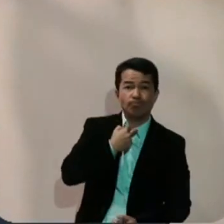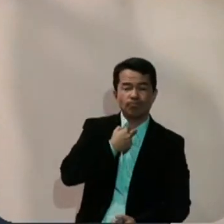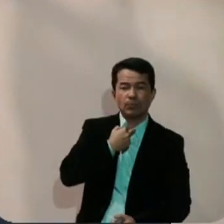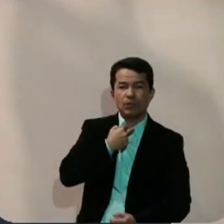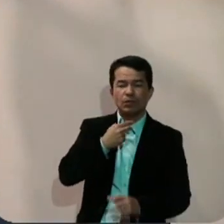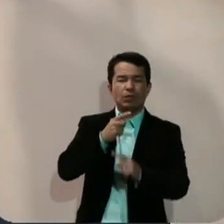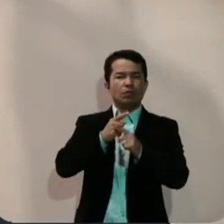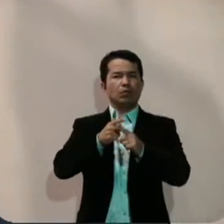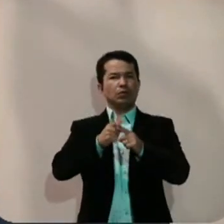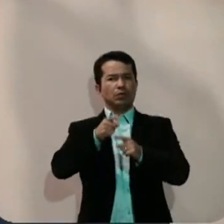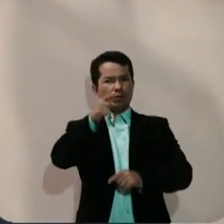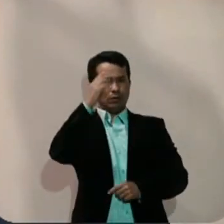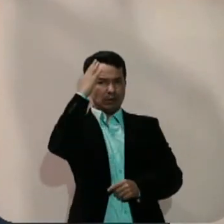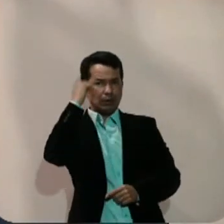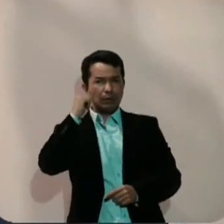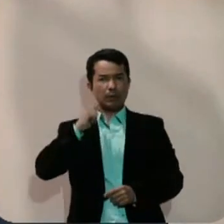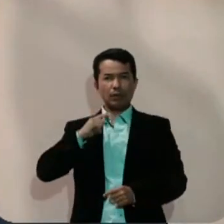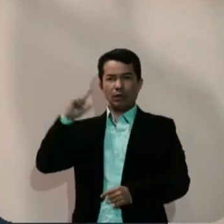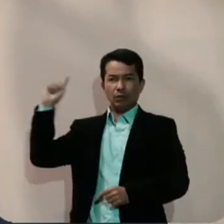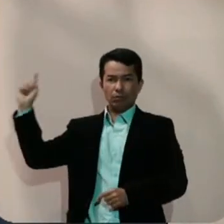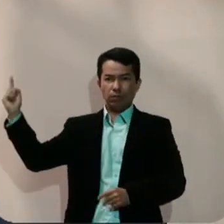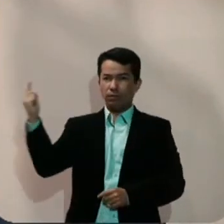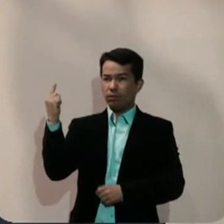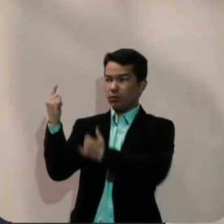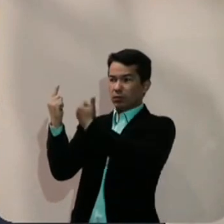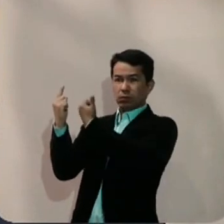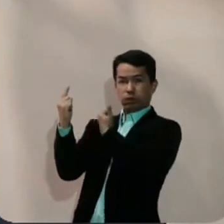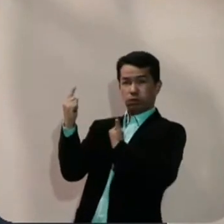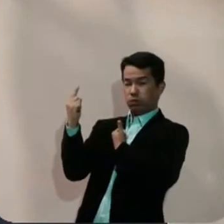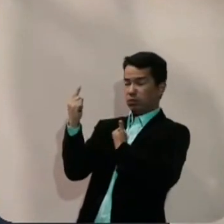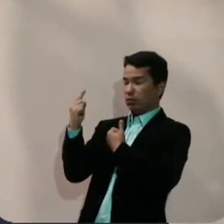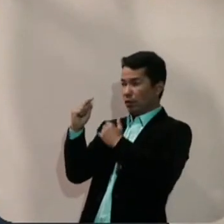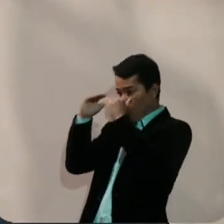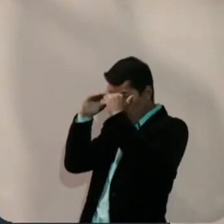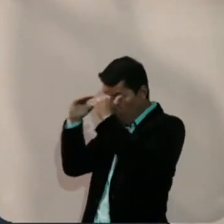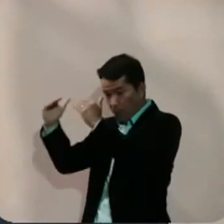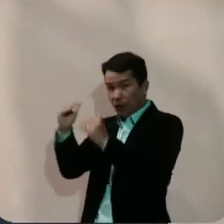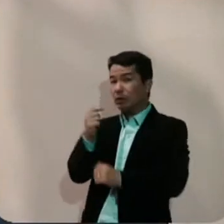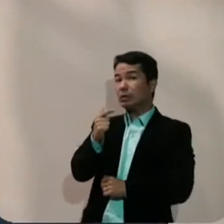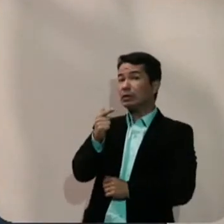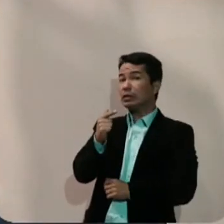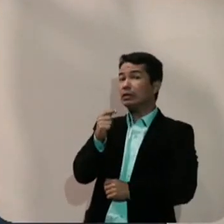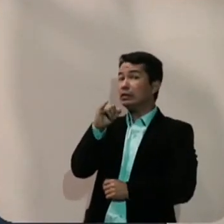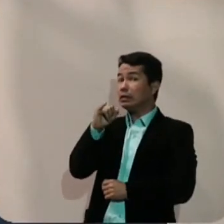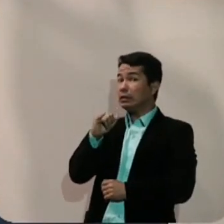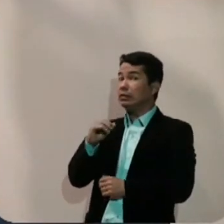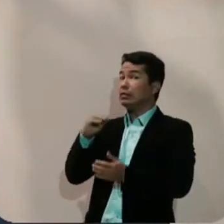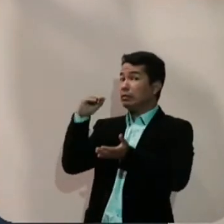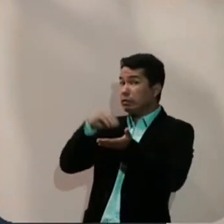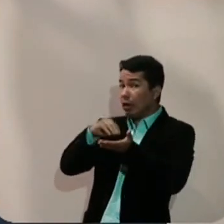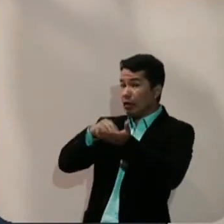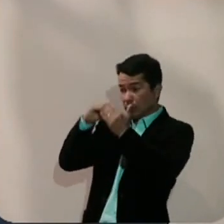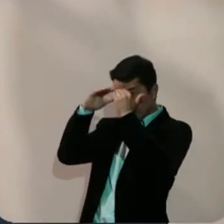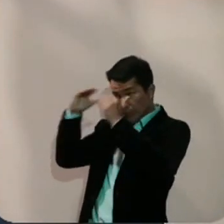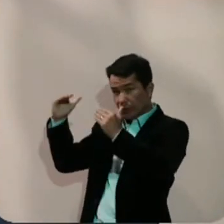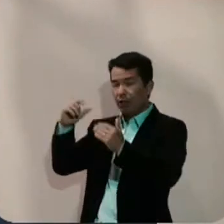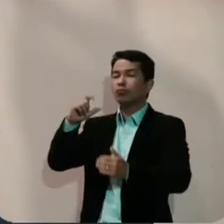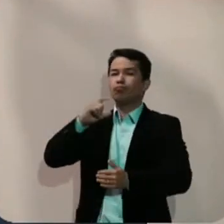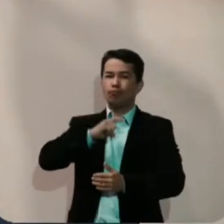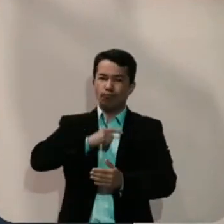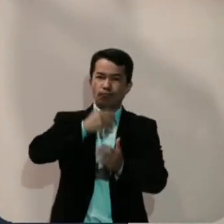que entregou a mensagem divina na terra não puderam escapar. Por isso, muito